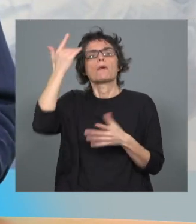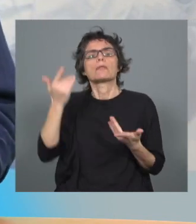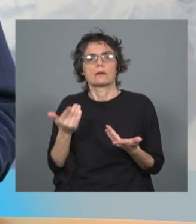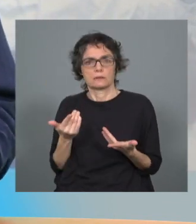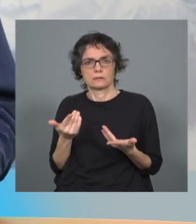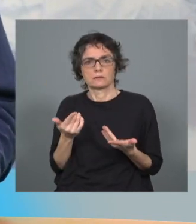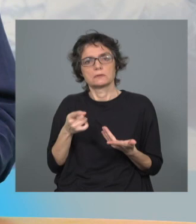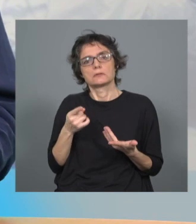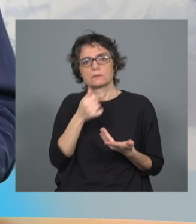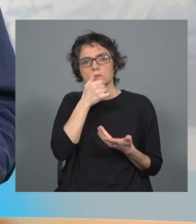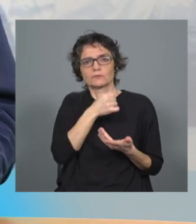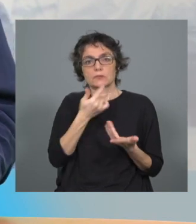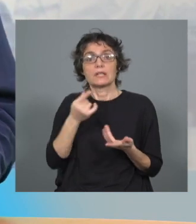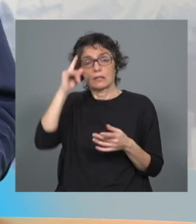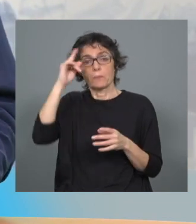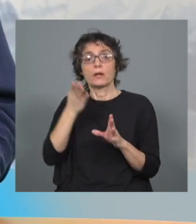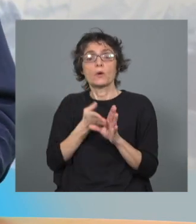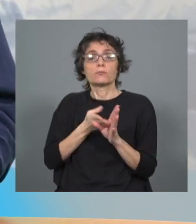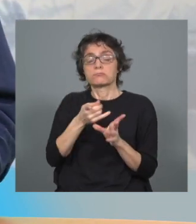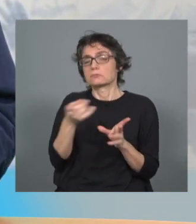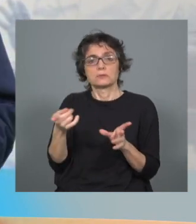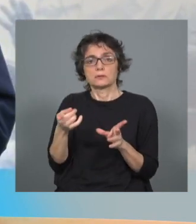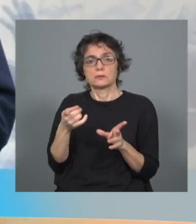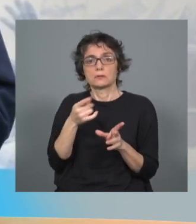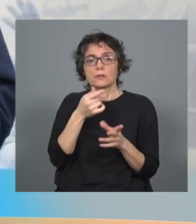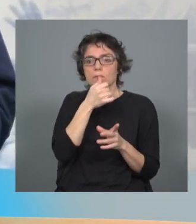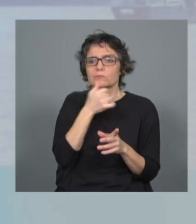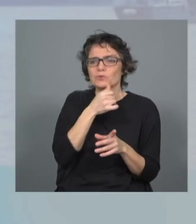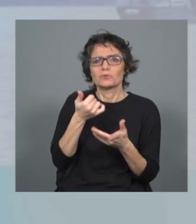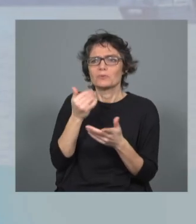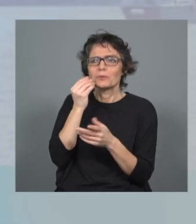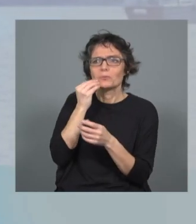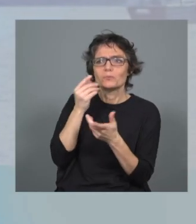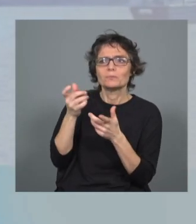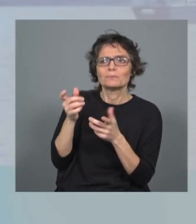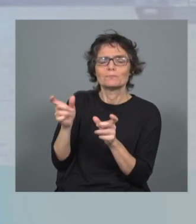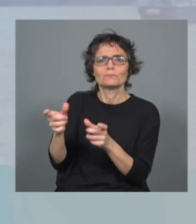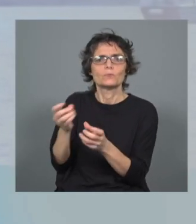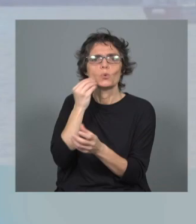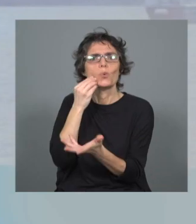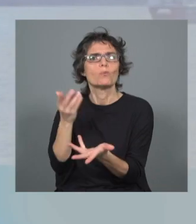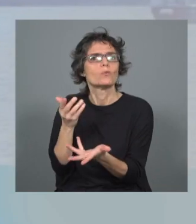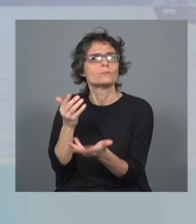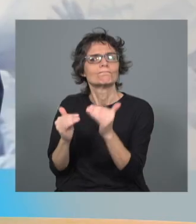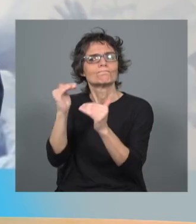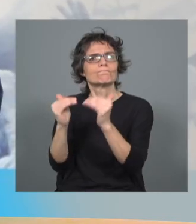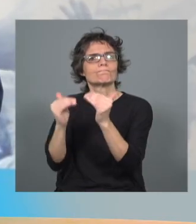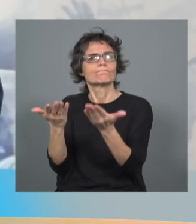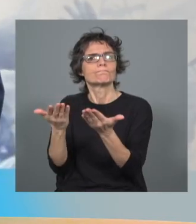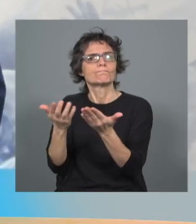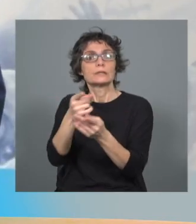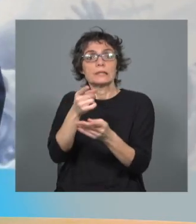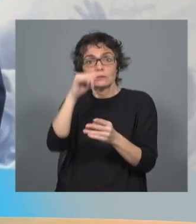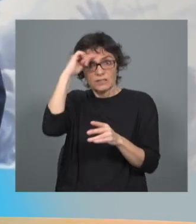fácil e psicológicas, cujo sofrimento não é fácil de medir. Há aqui uma grande dificuldade porque esta questão, por